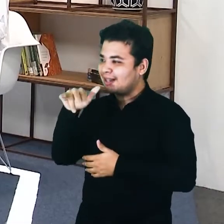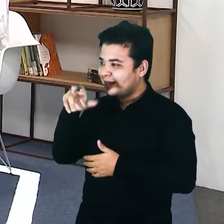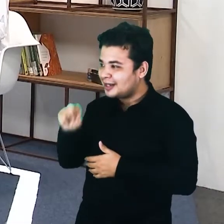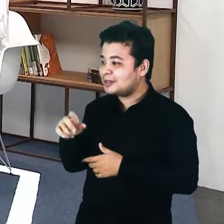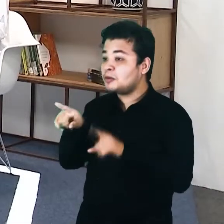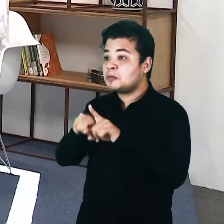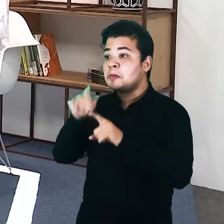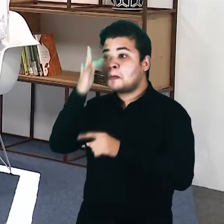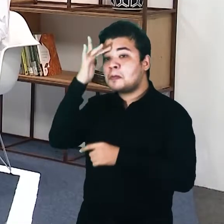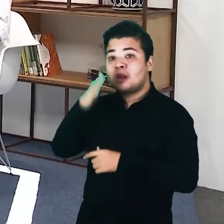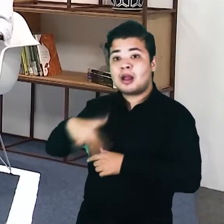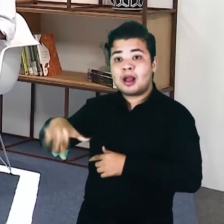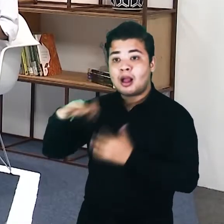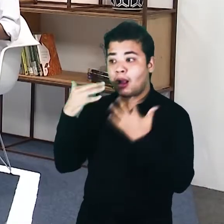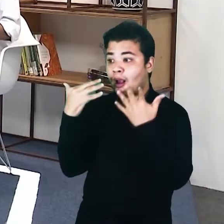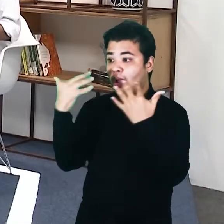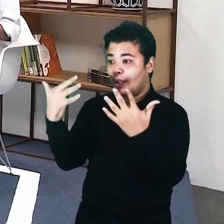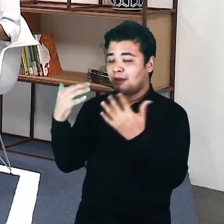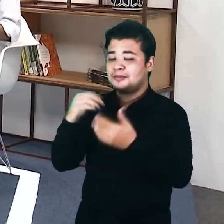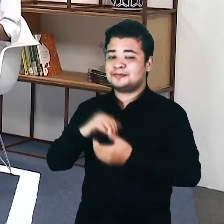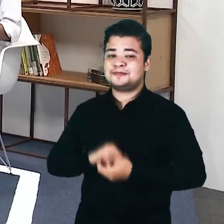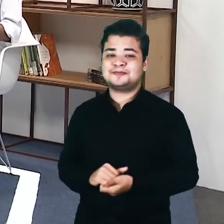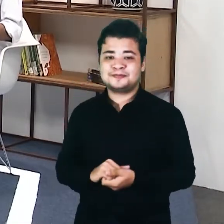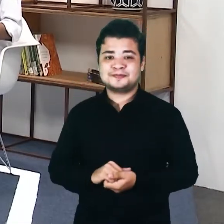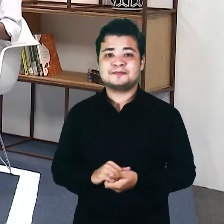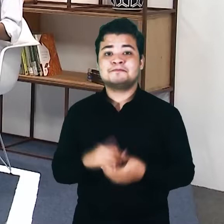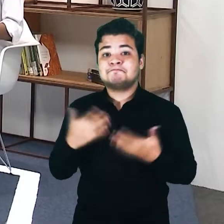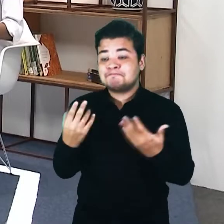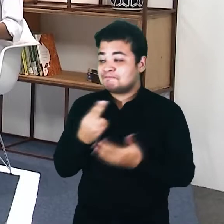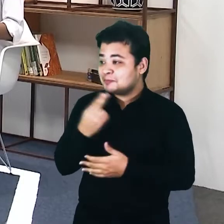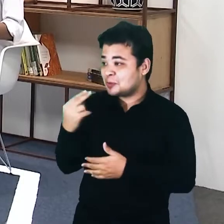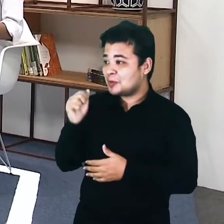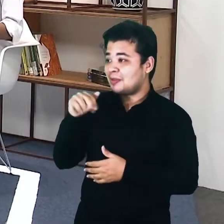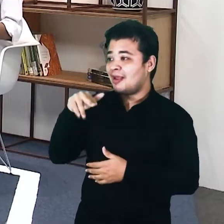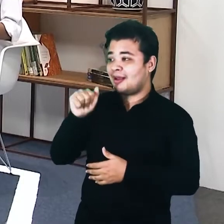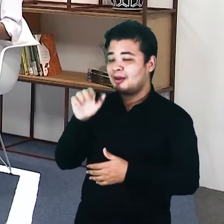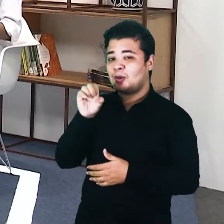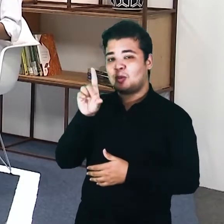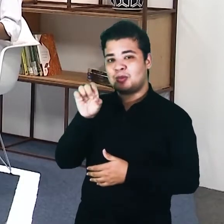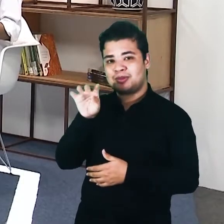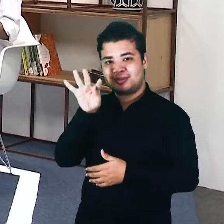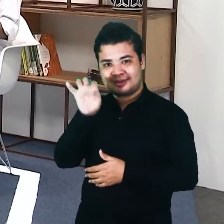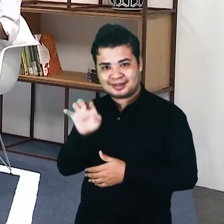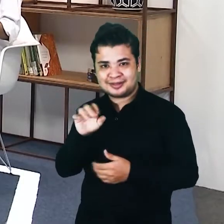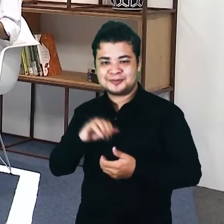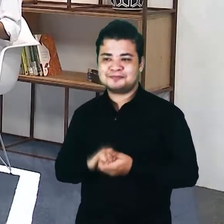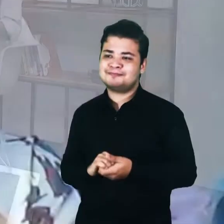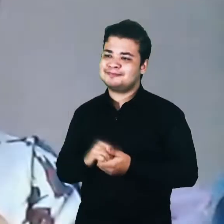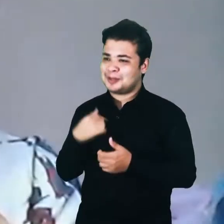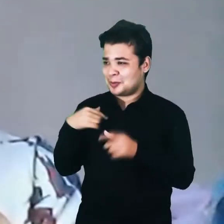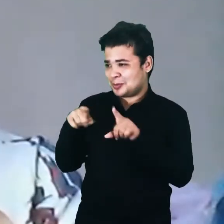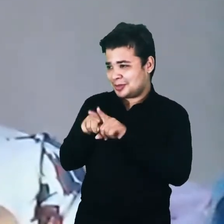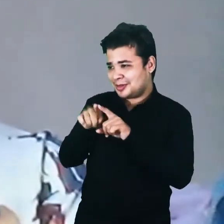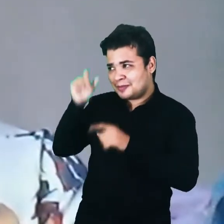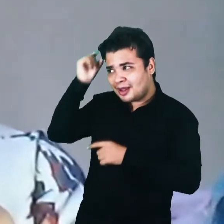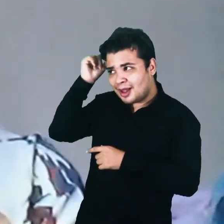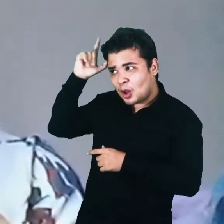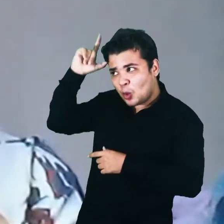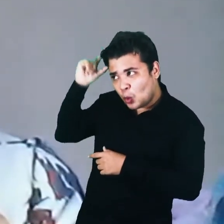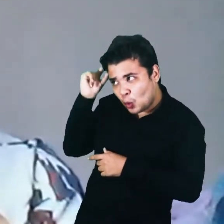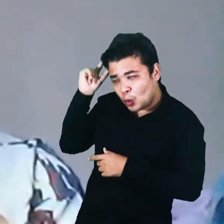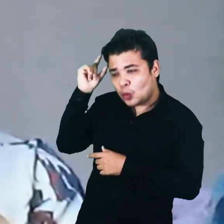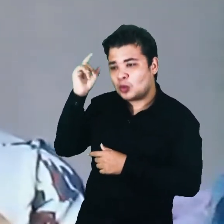para todos que estão nos assistindo. Então, meu nome é Ana Odete. Eu também tenho cabelos curtos